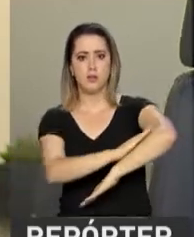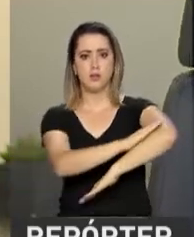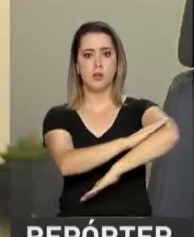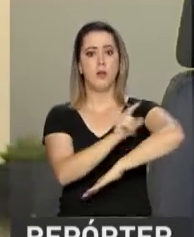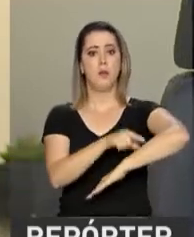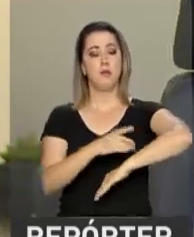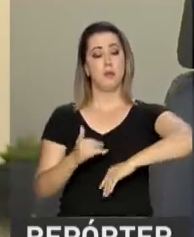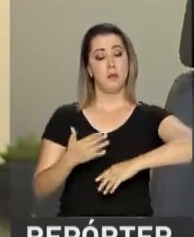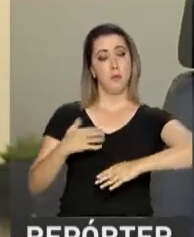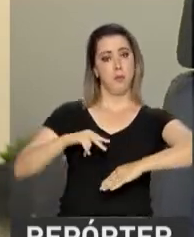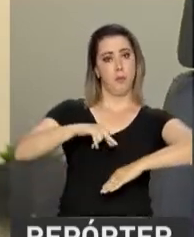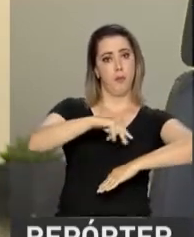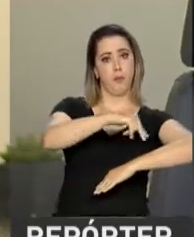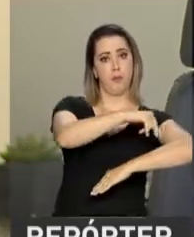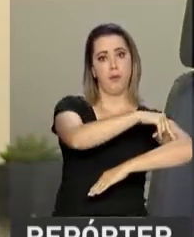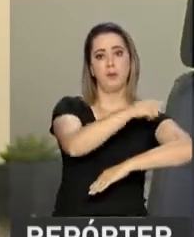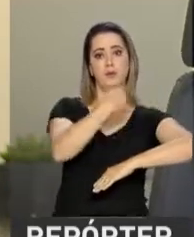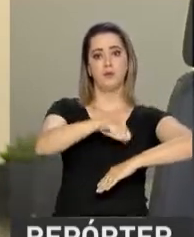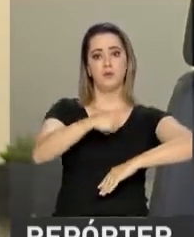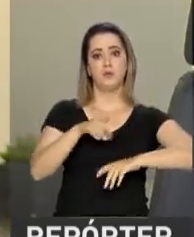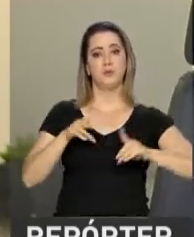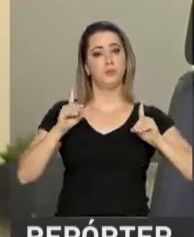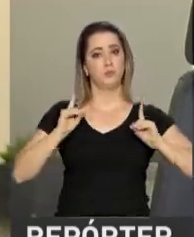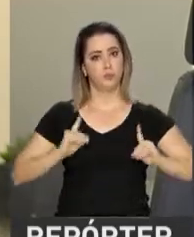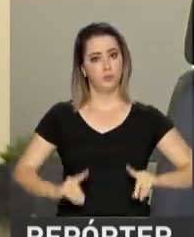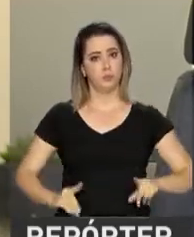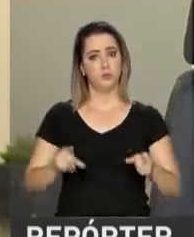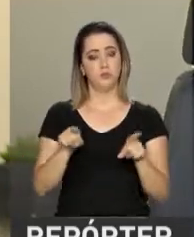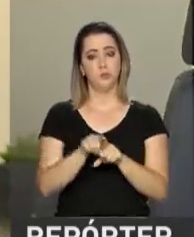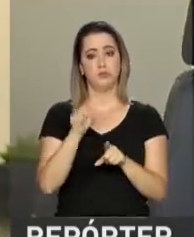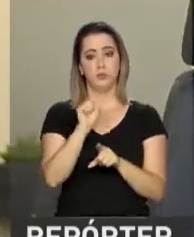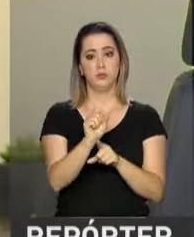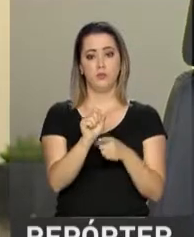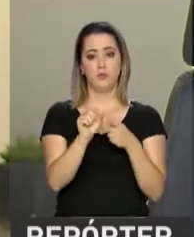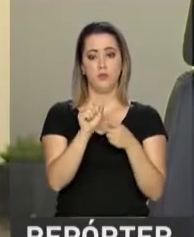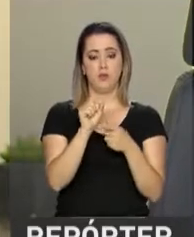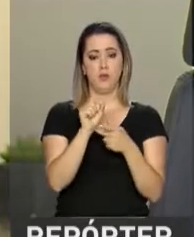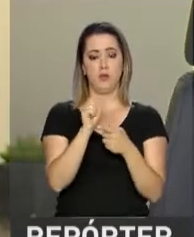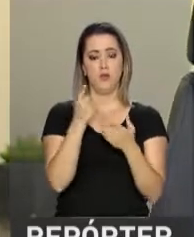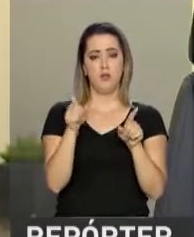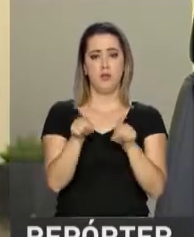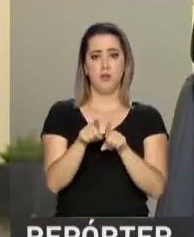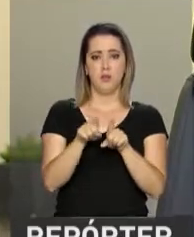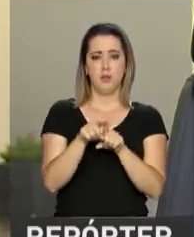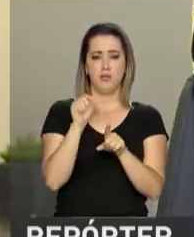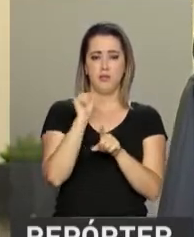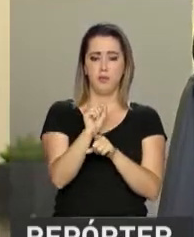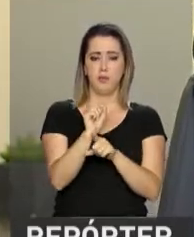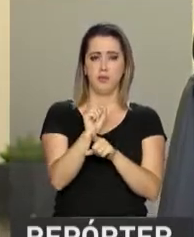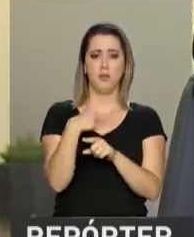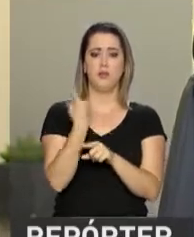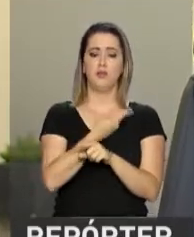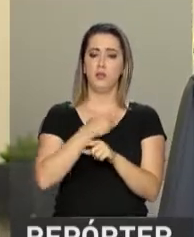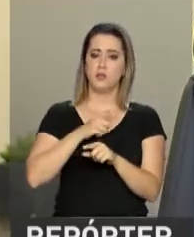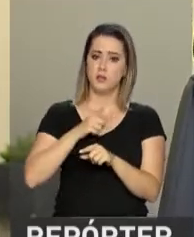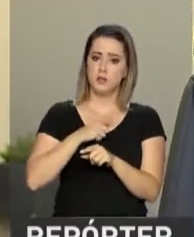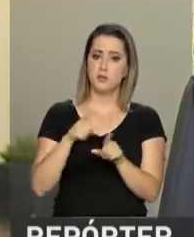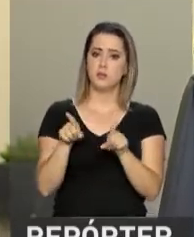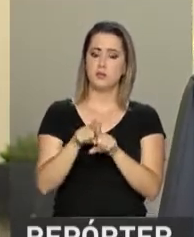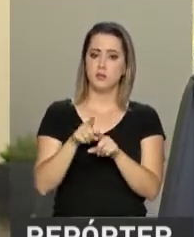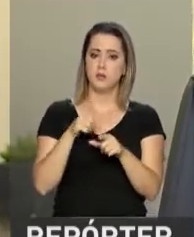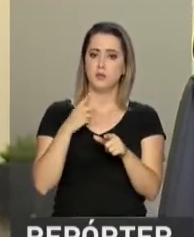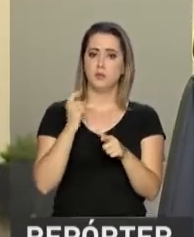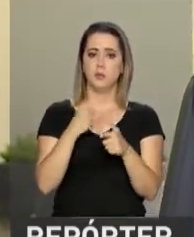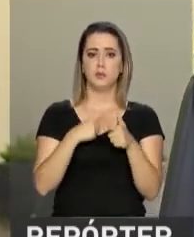pressa para as pessoas com necessidades especiais então ea além disso nós temos também a questão da